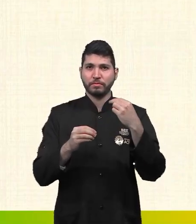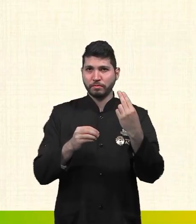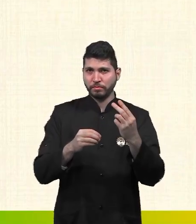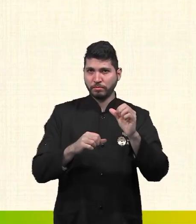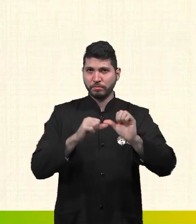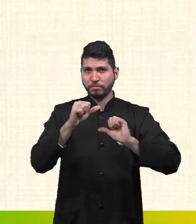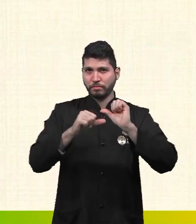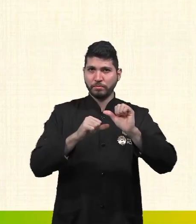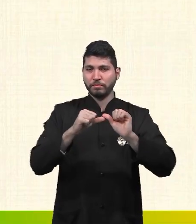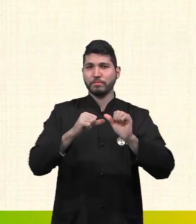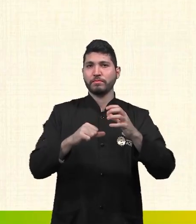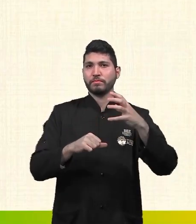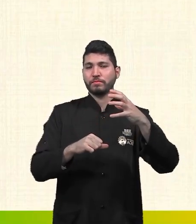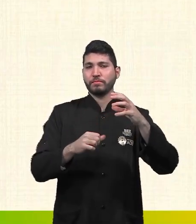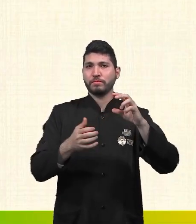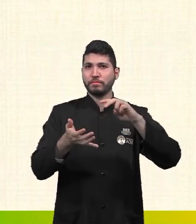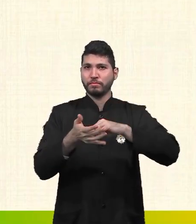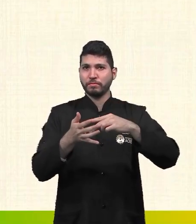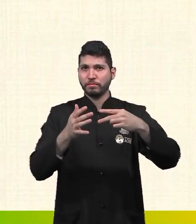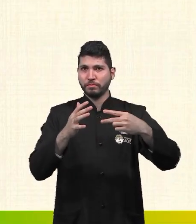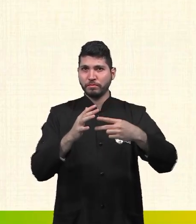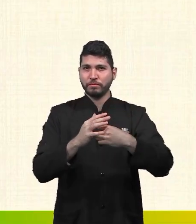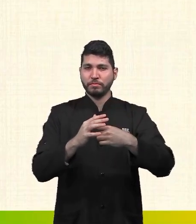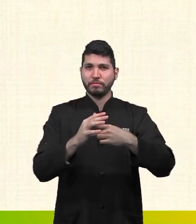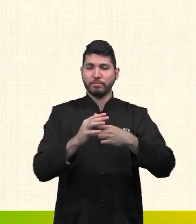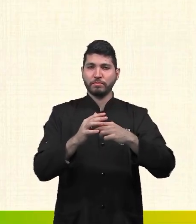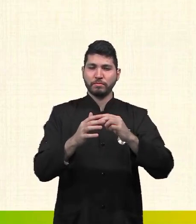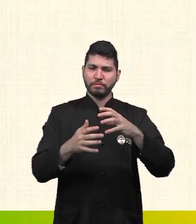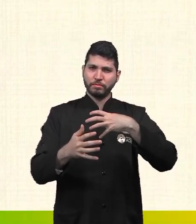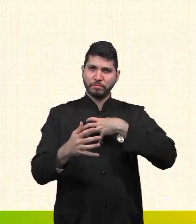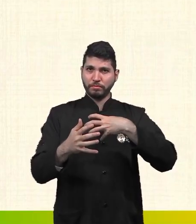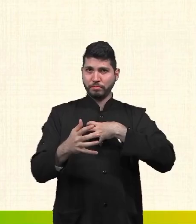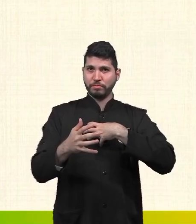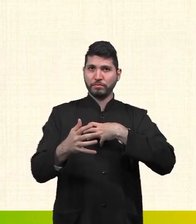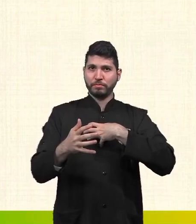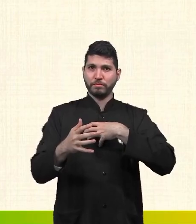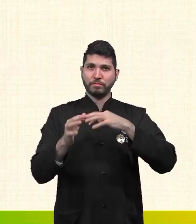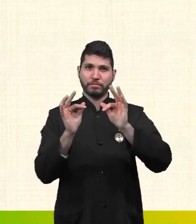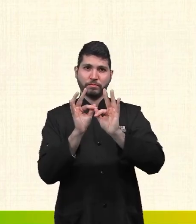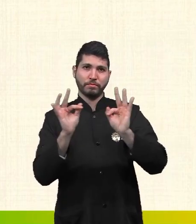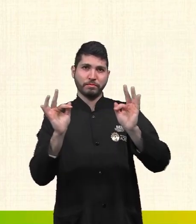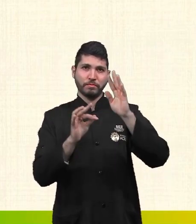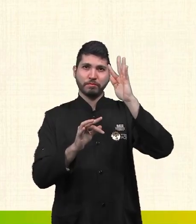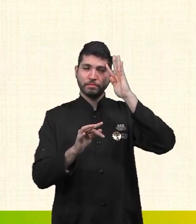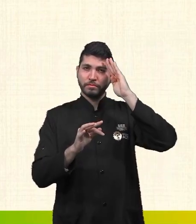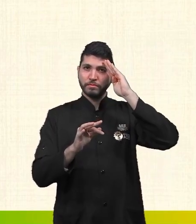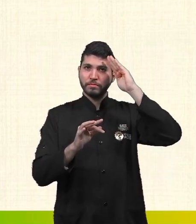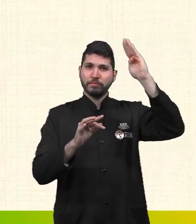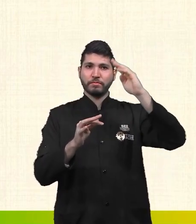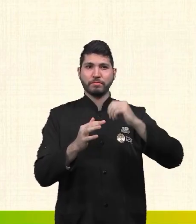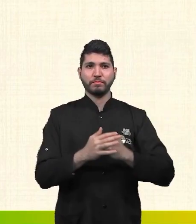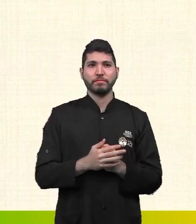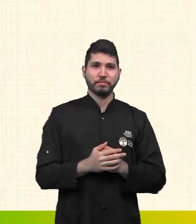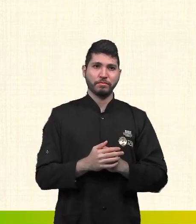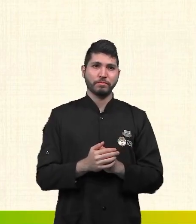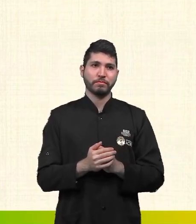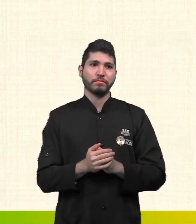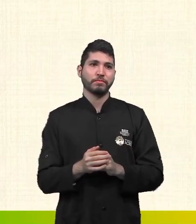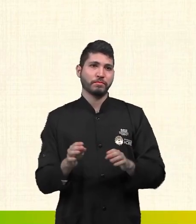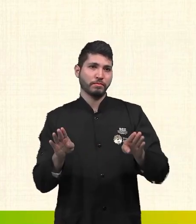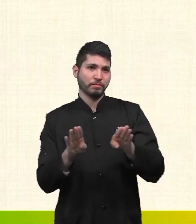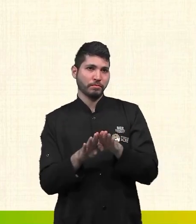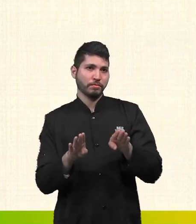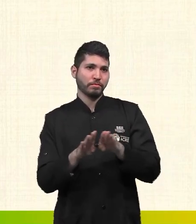verbos principais nas frases. Por esse motivo, também são chamados de modal